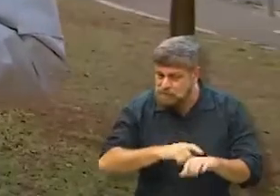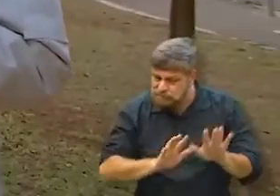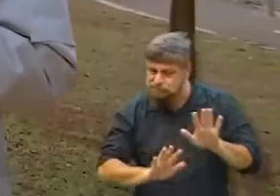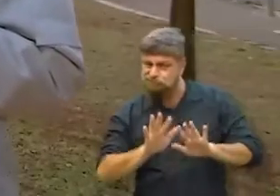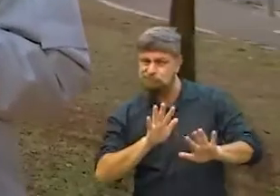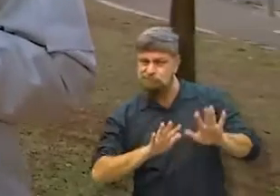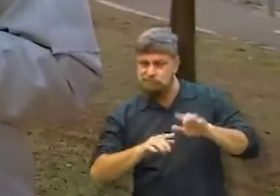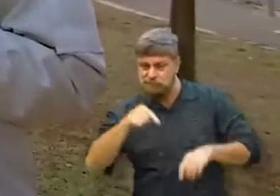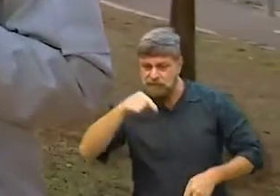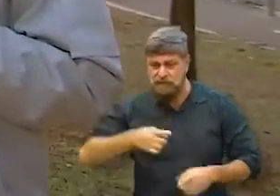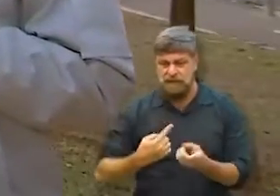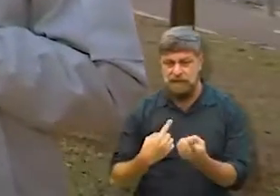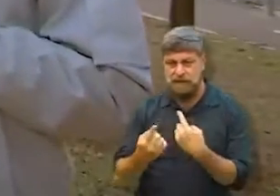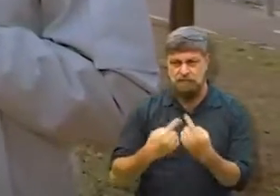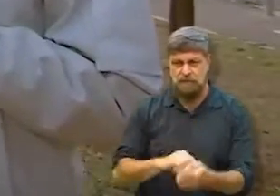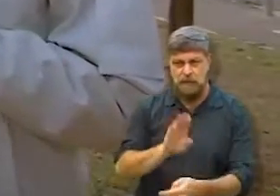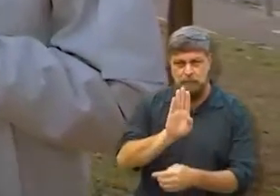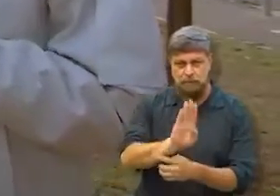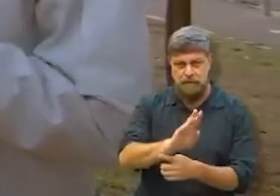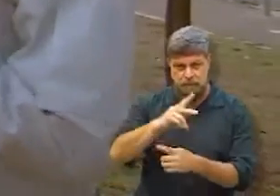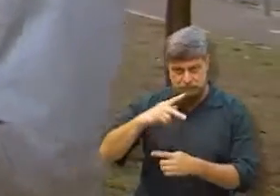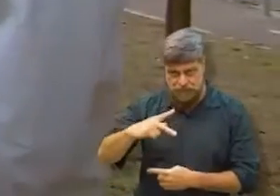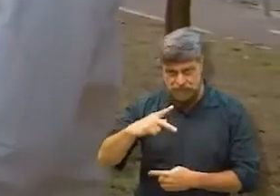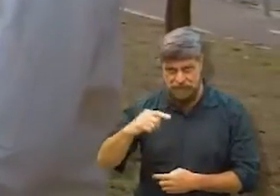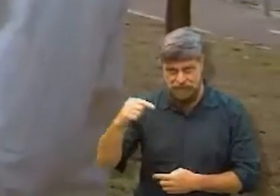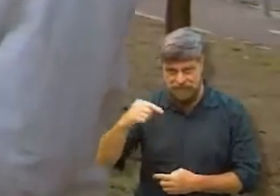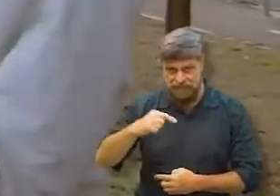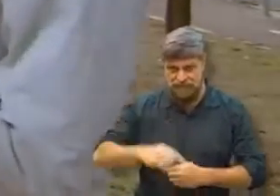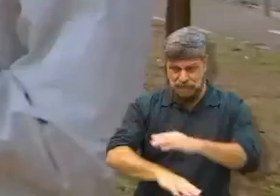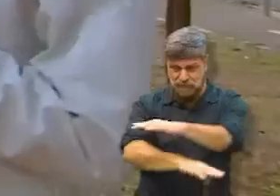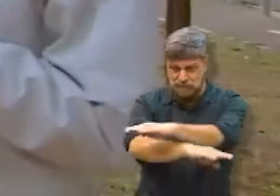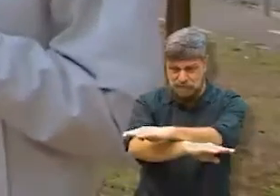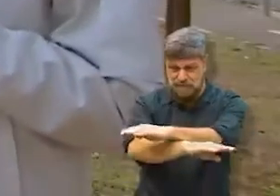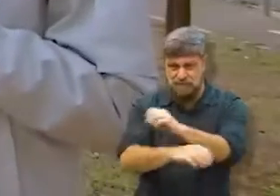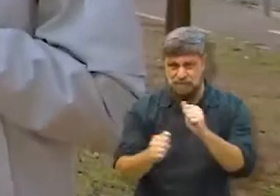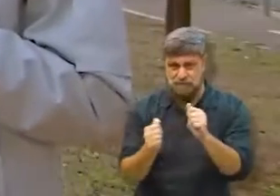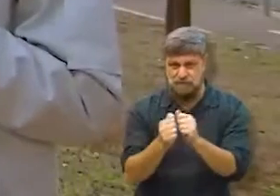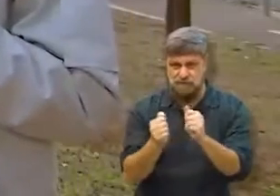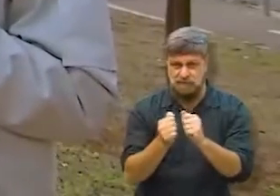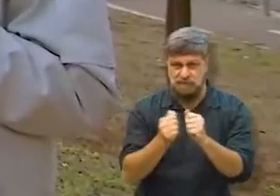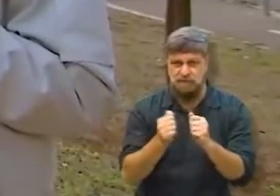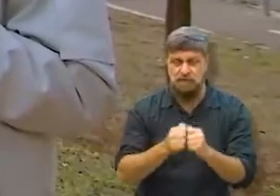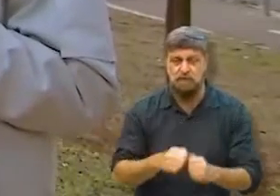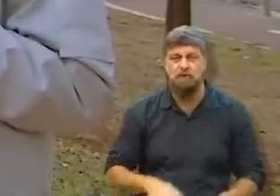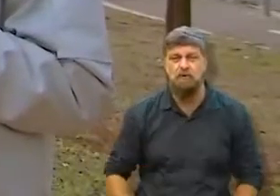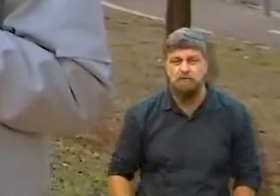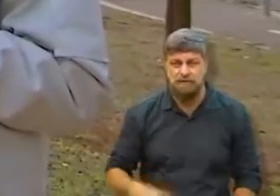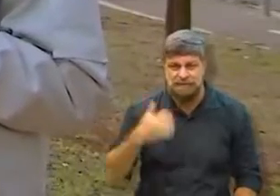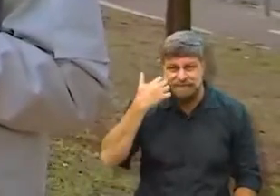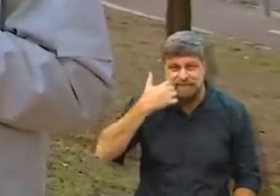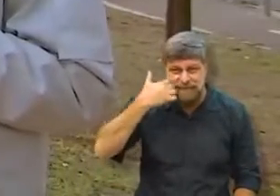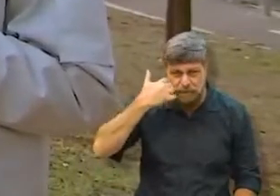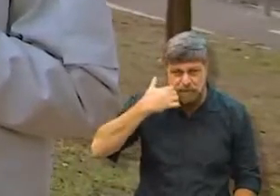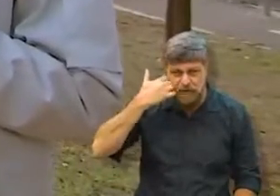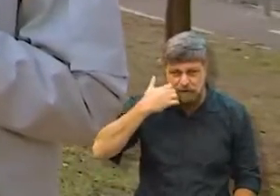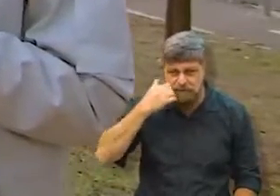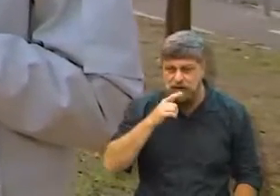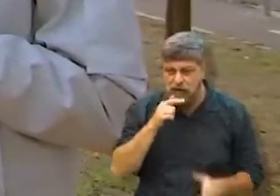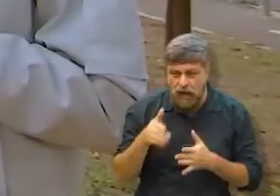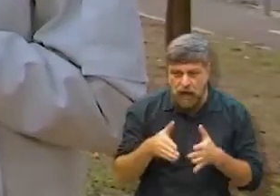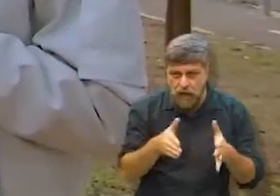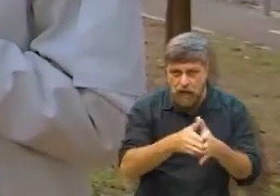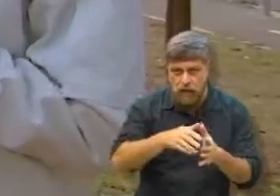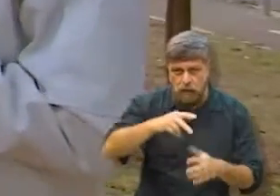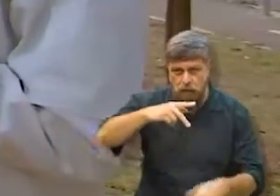momento crítico aqui na Avenida Baden-Powell, em especial nesse cruzamento com a Avenida Santa Bárbara do Rio Pardo. Acontece